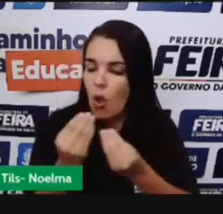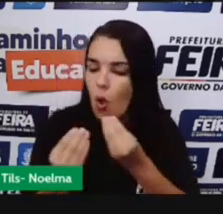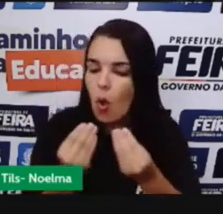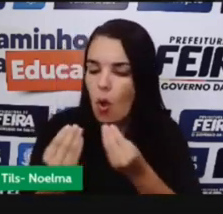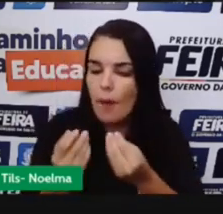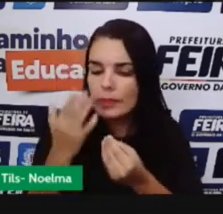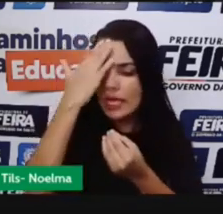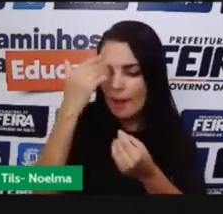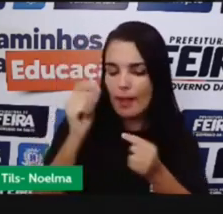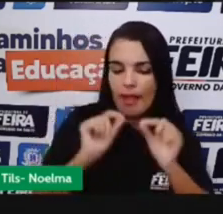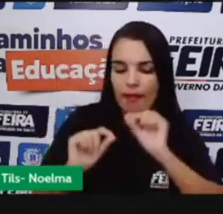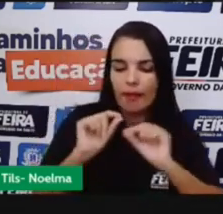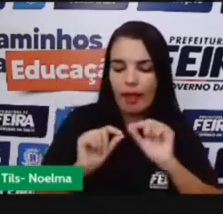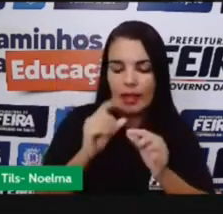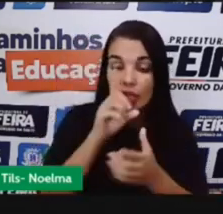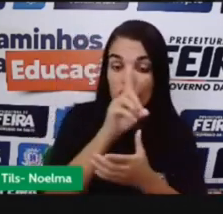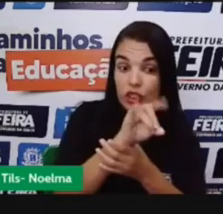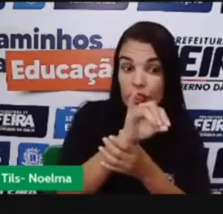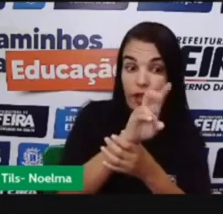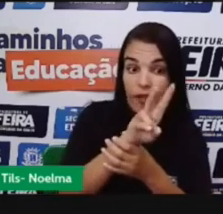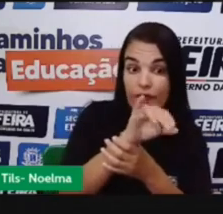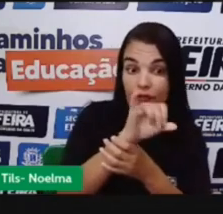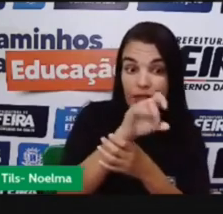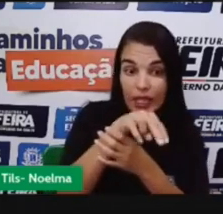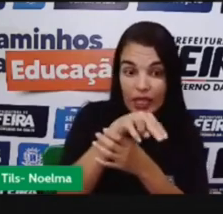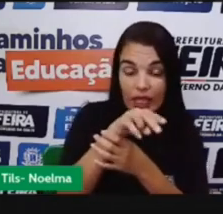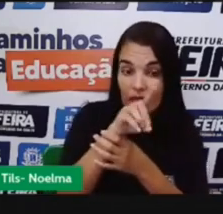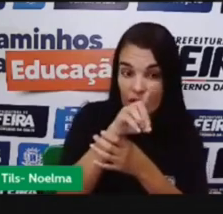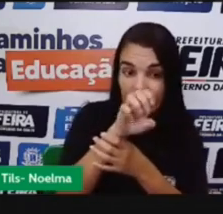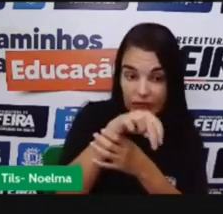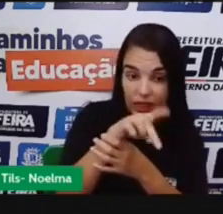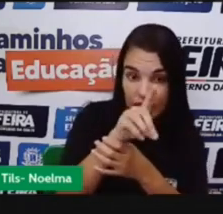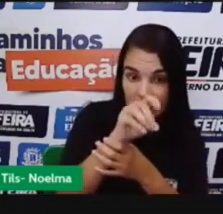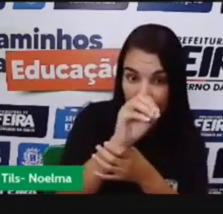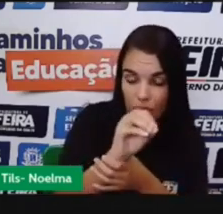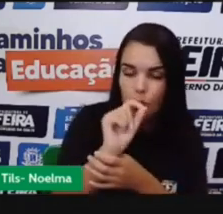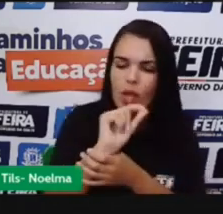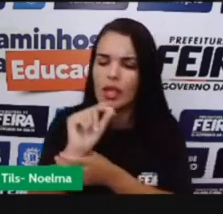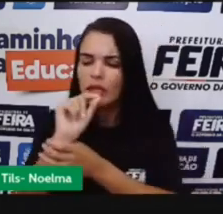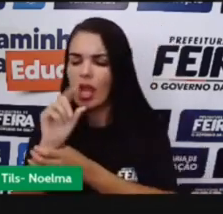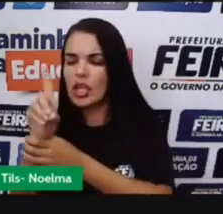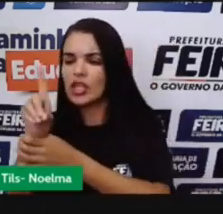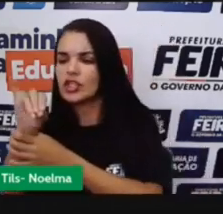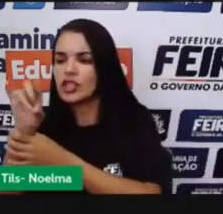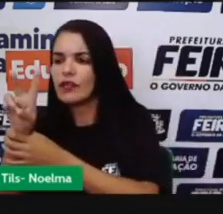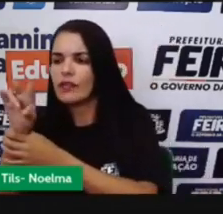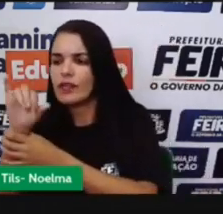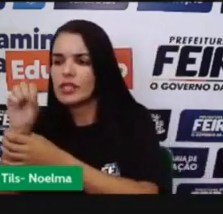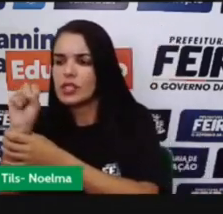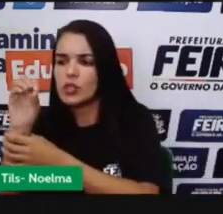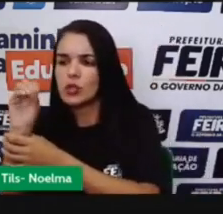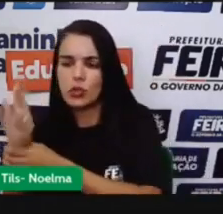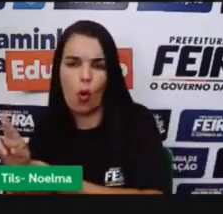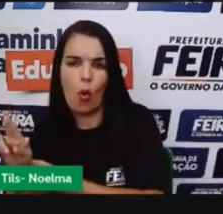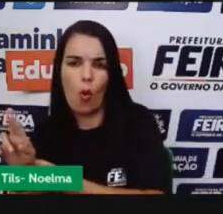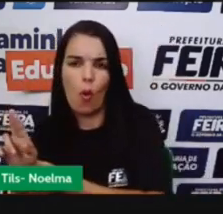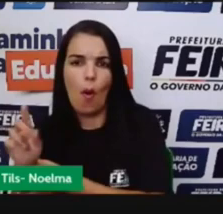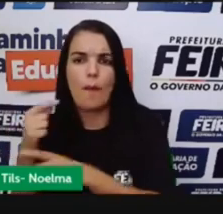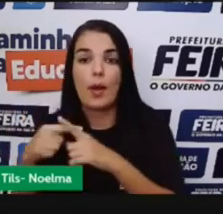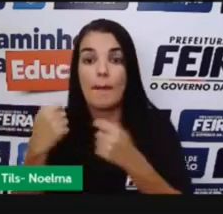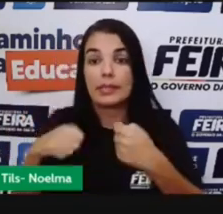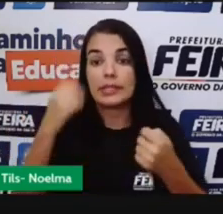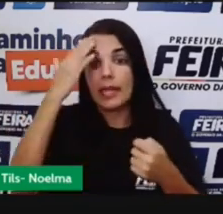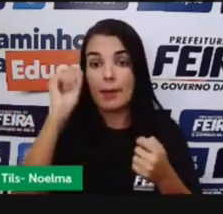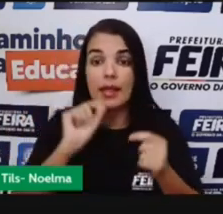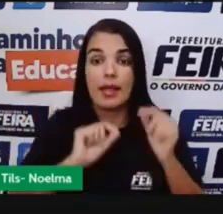o dividendo e quem é o divisor. Você tem que saber qual o número que vai ser dividido e em quantas partes ele será